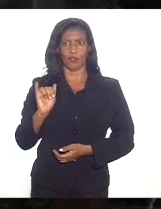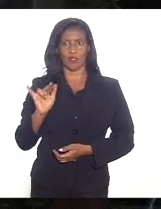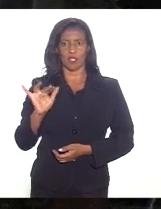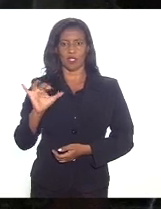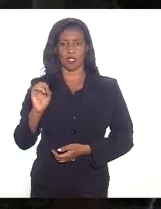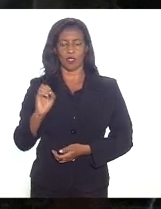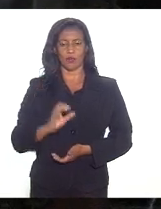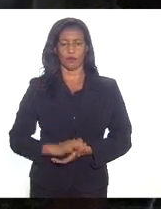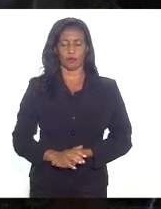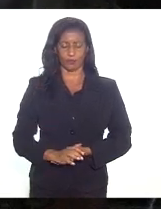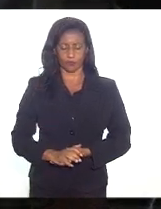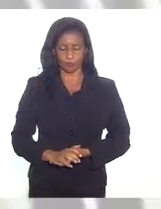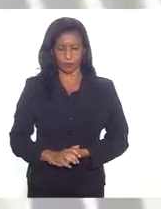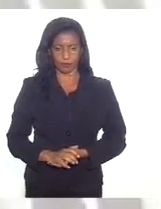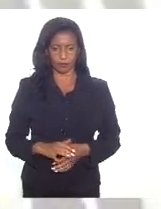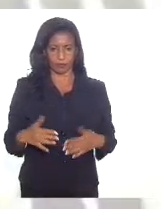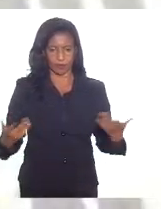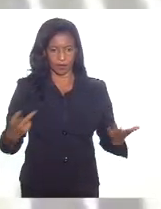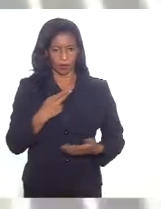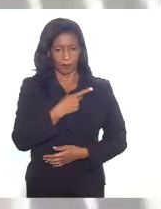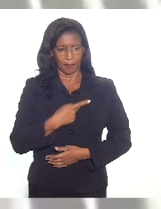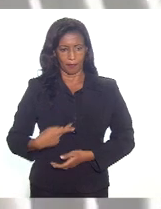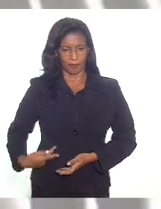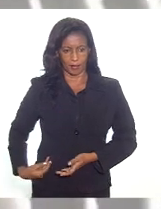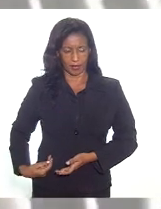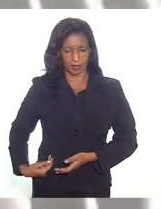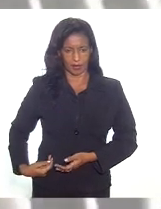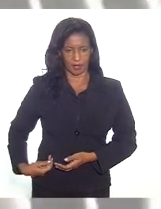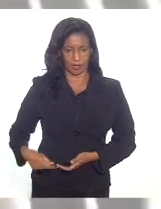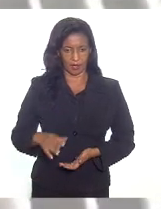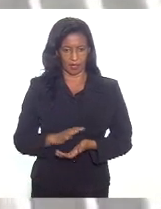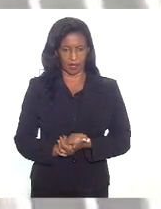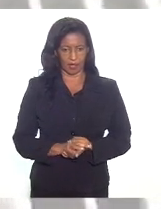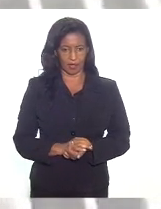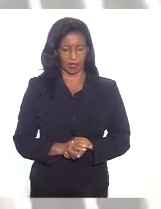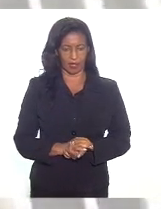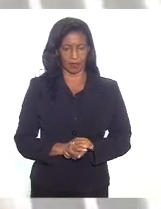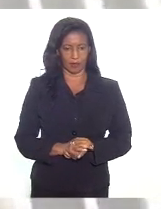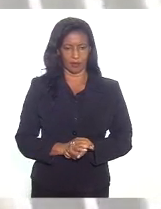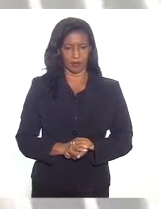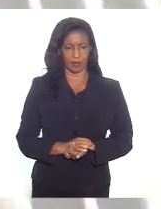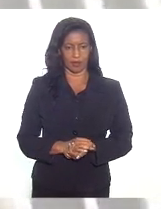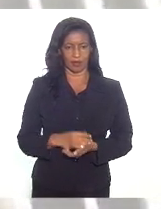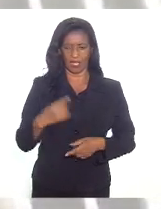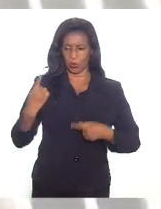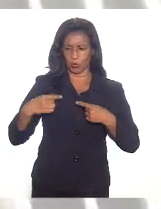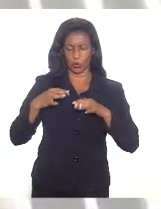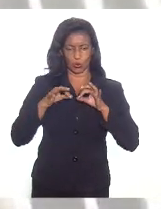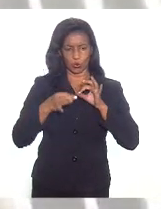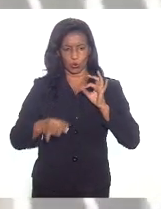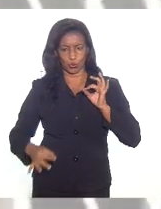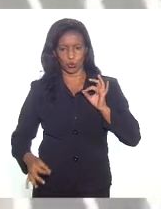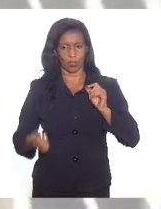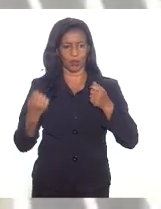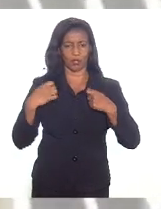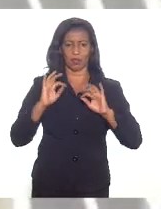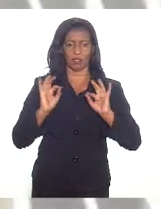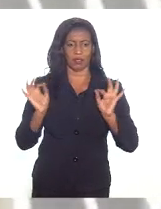Senhor presidente, sem utilizar e me abster do discurso fácil, mas em